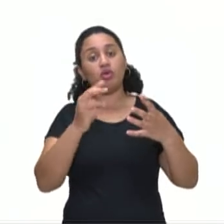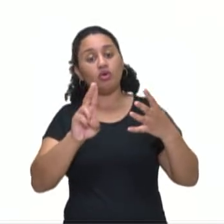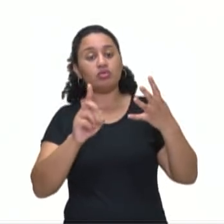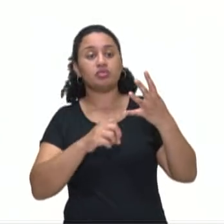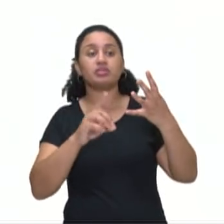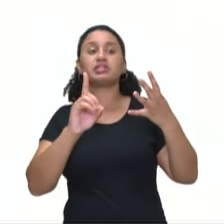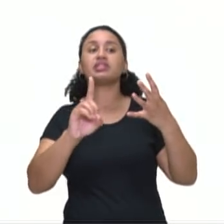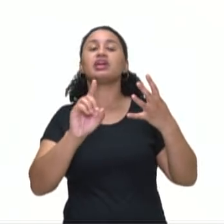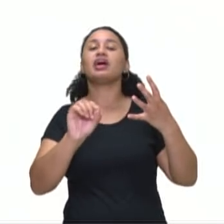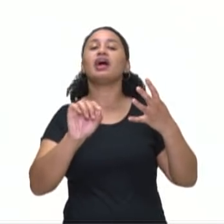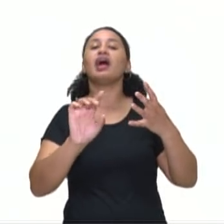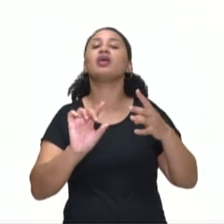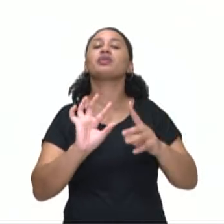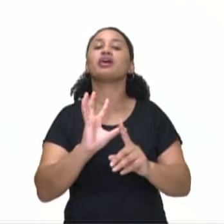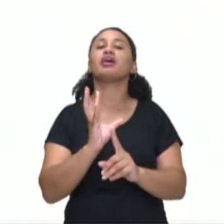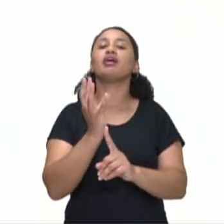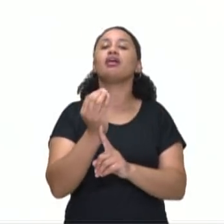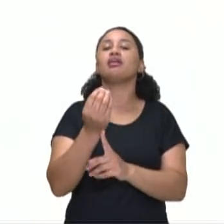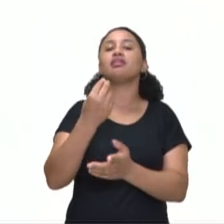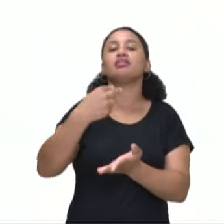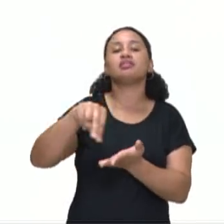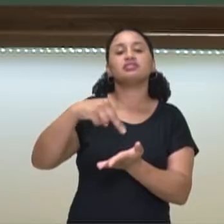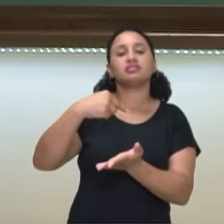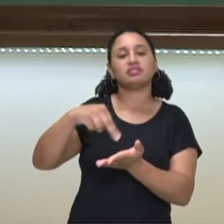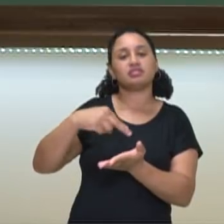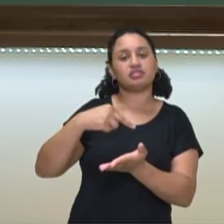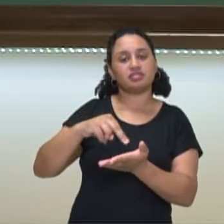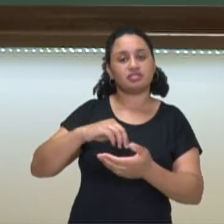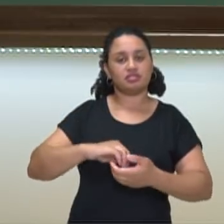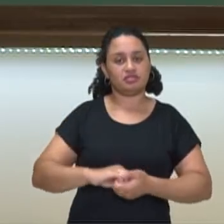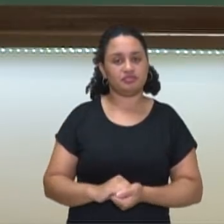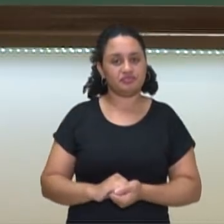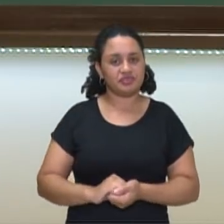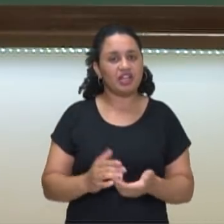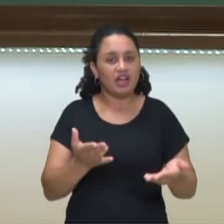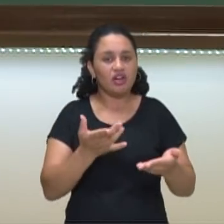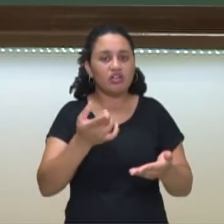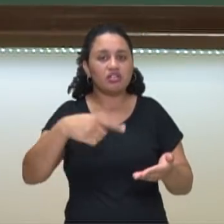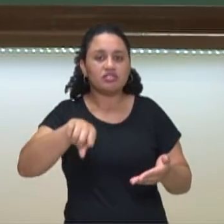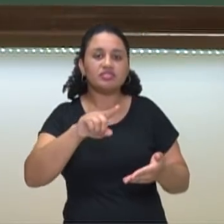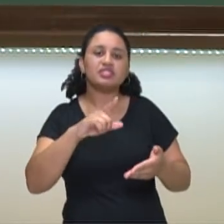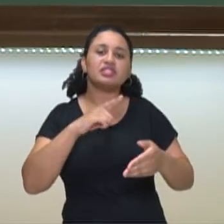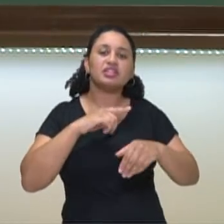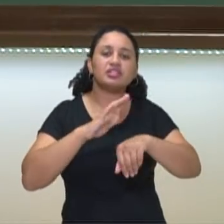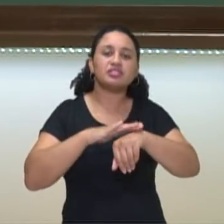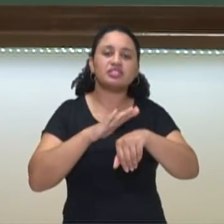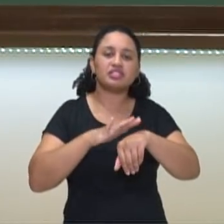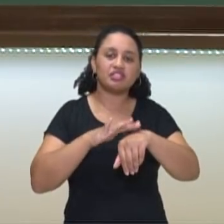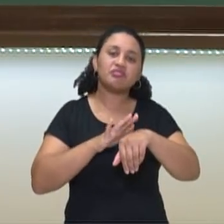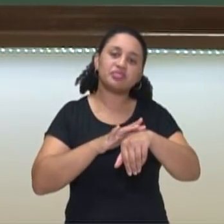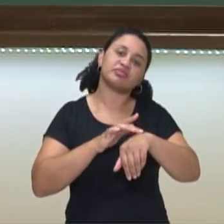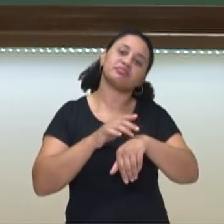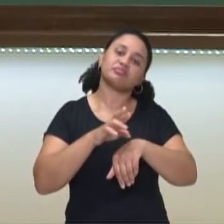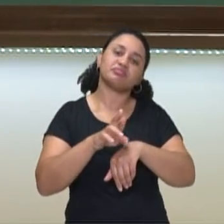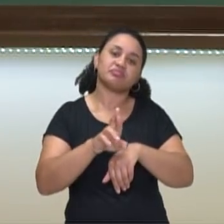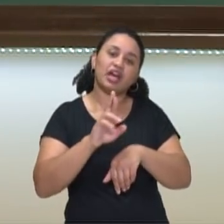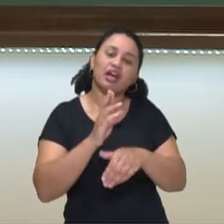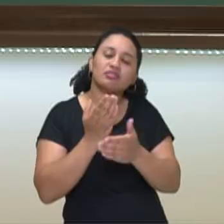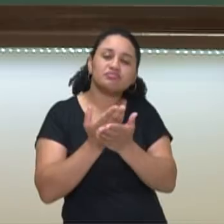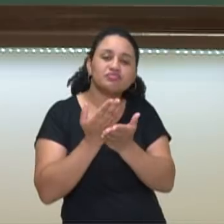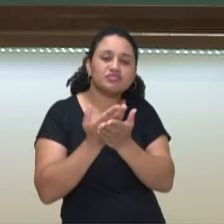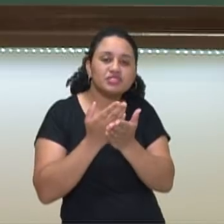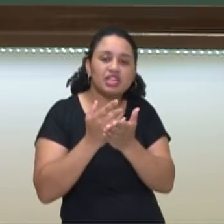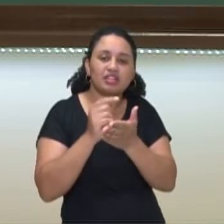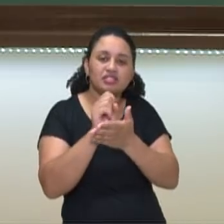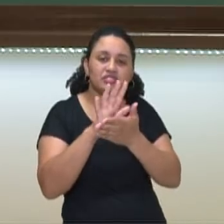D. É a arte de dançar? Vocês agora terão um tempinho para estudar